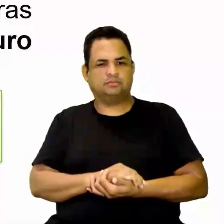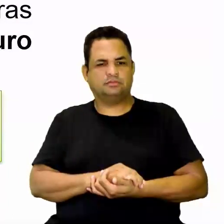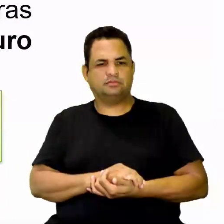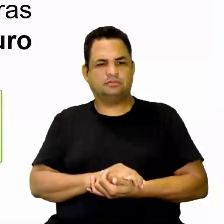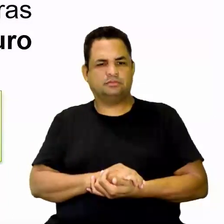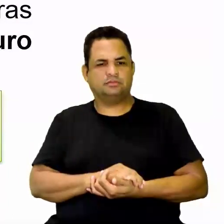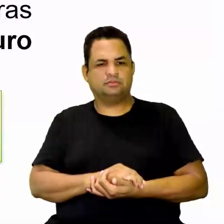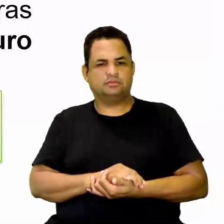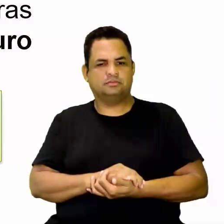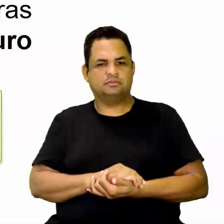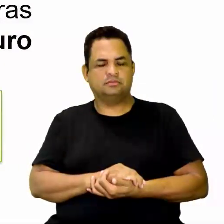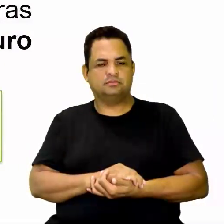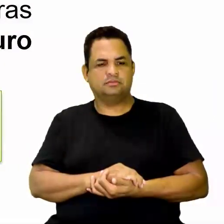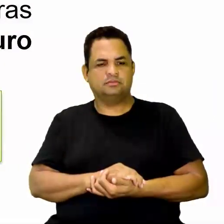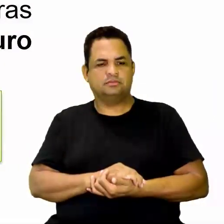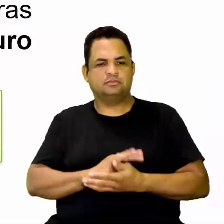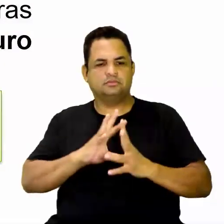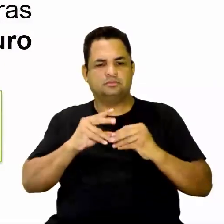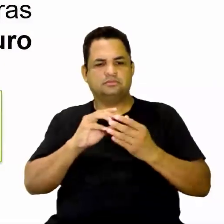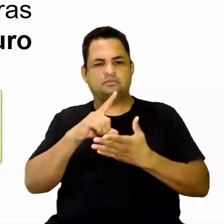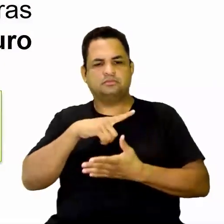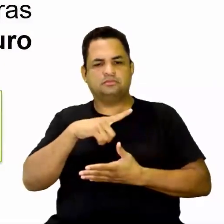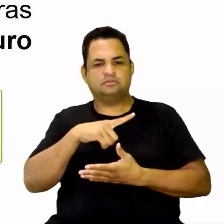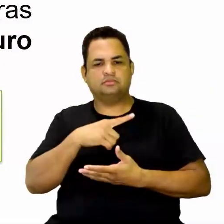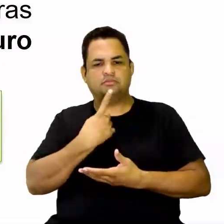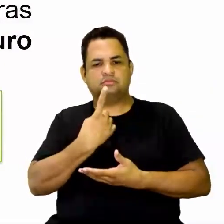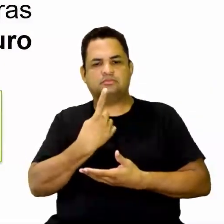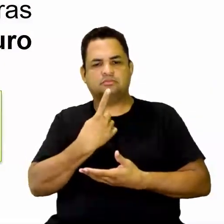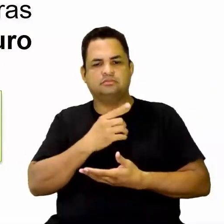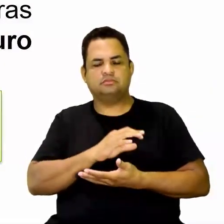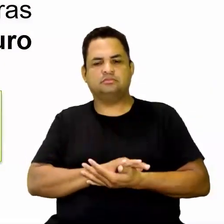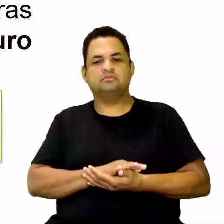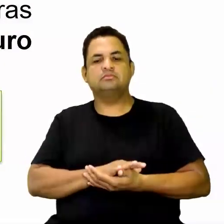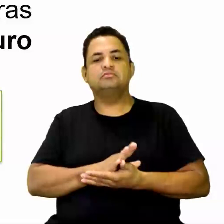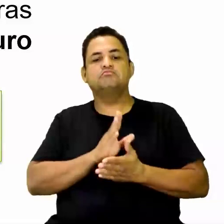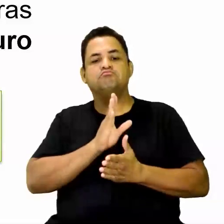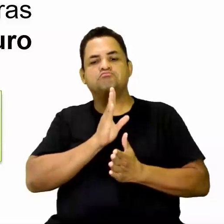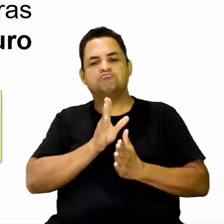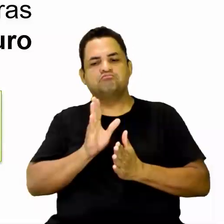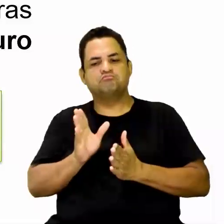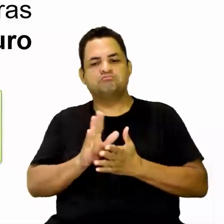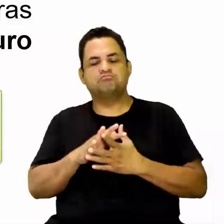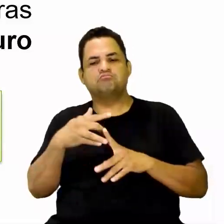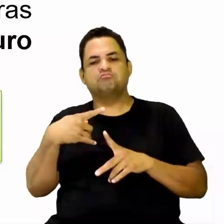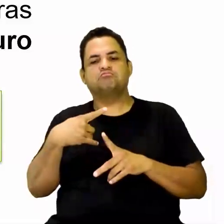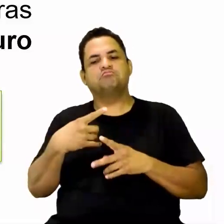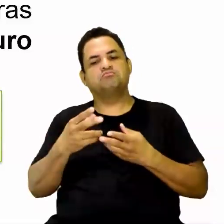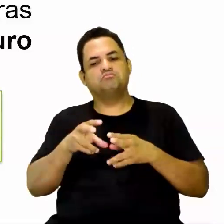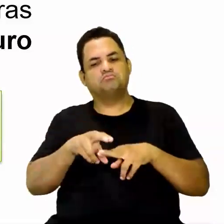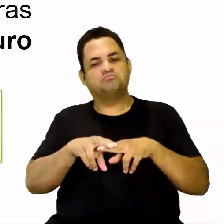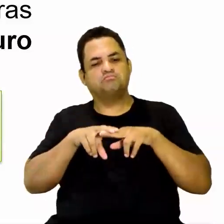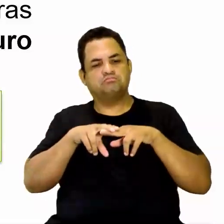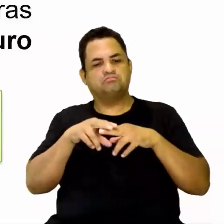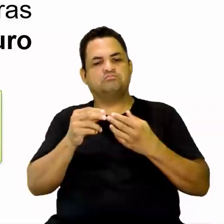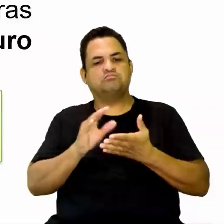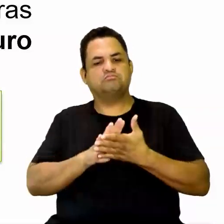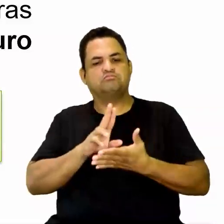que todos têm apenas uma fase. Por